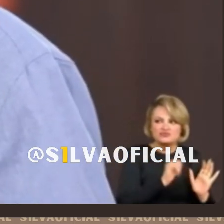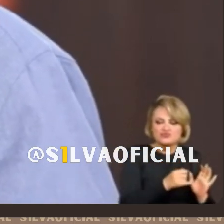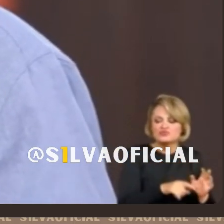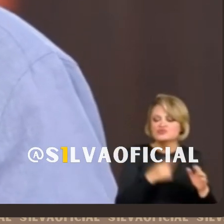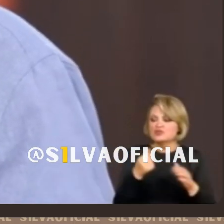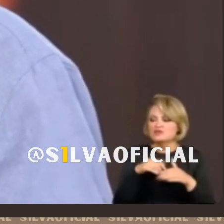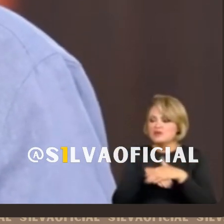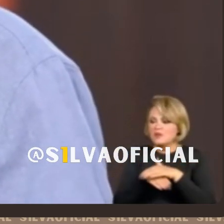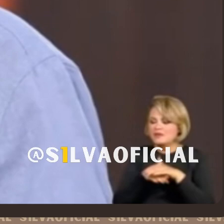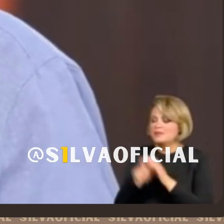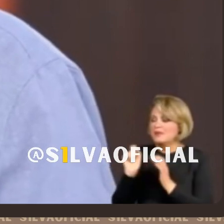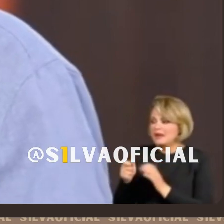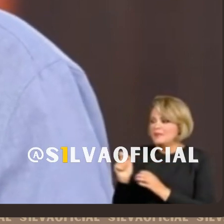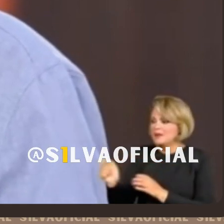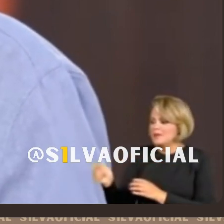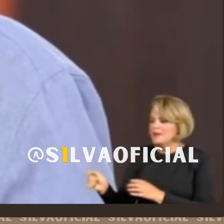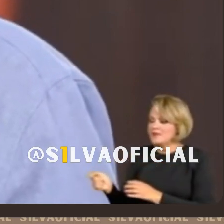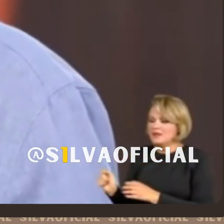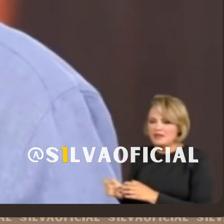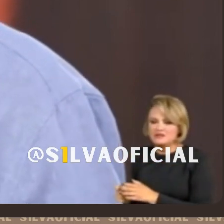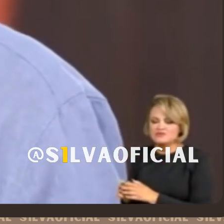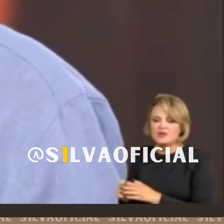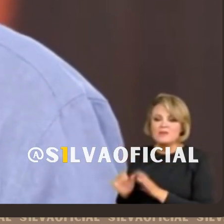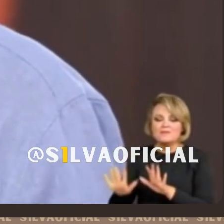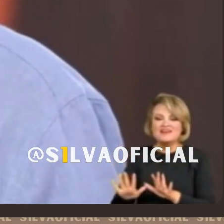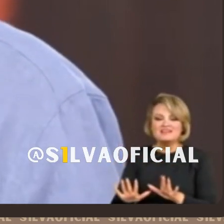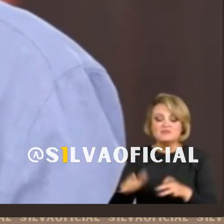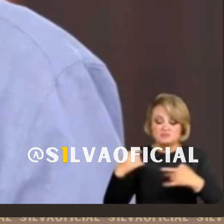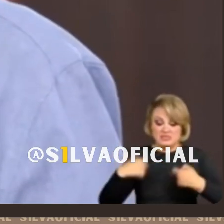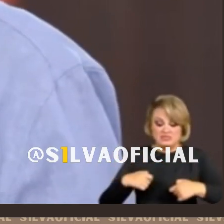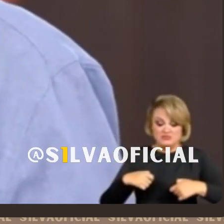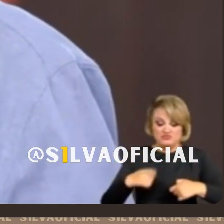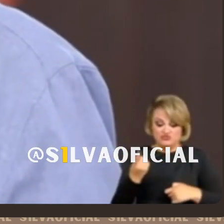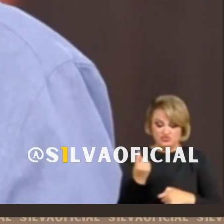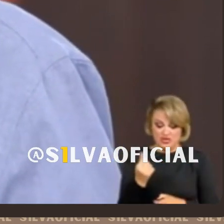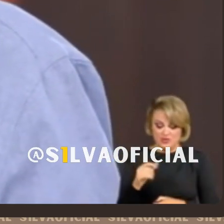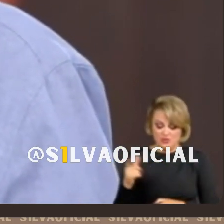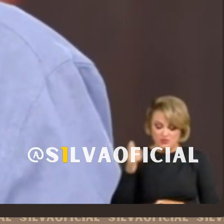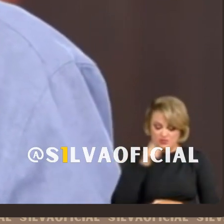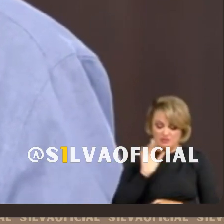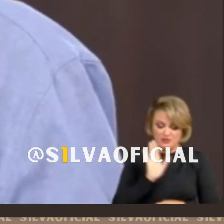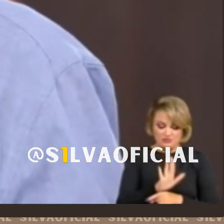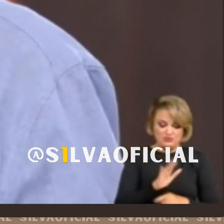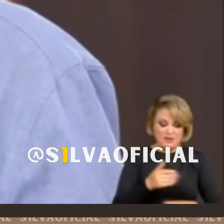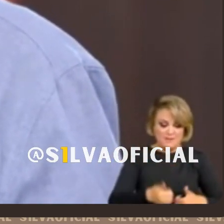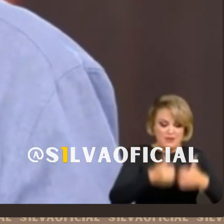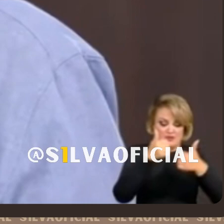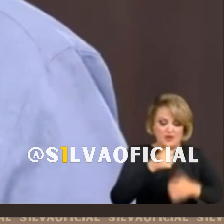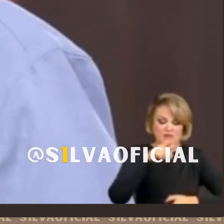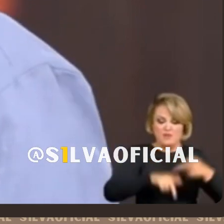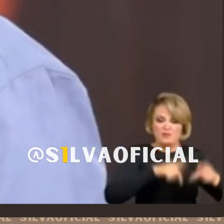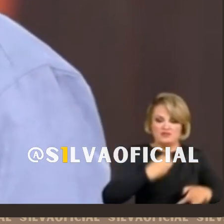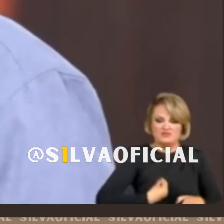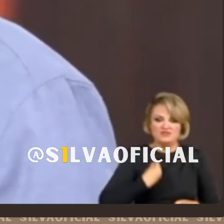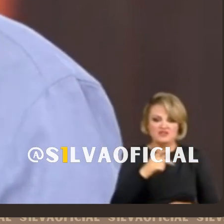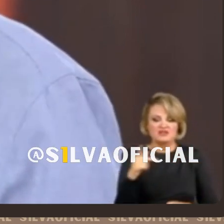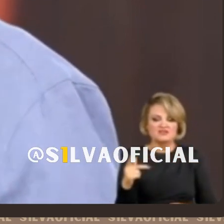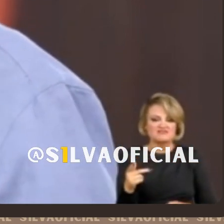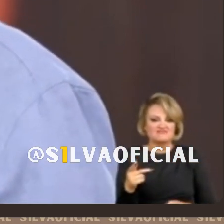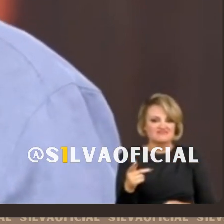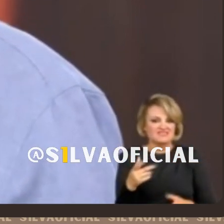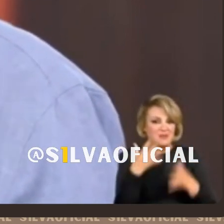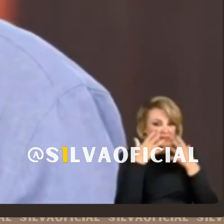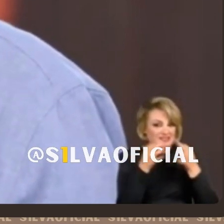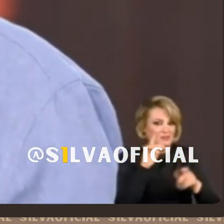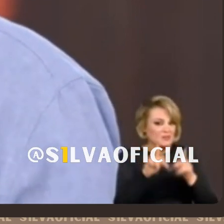fala, eu preciso colocar um pouco do dinheiro para melhorar a vida do povo, aí não vai resolver nunca. O povo é sempre esquecido, sempre